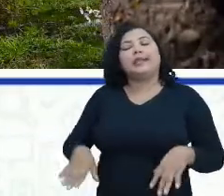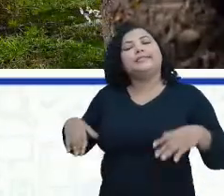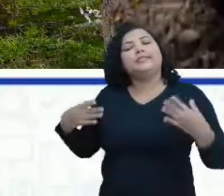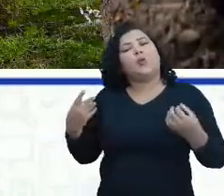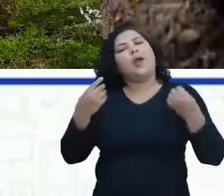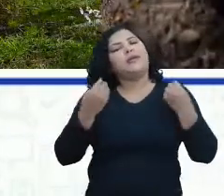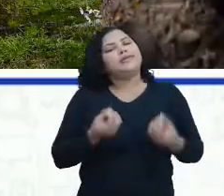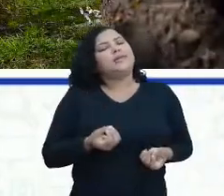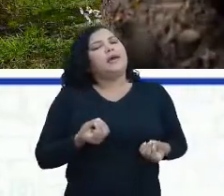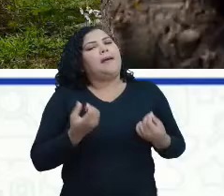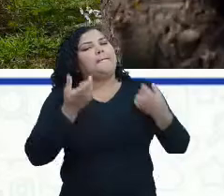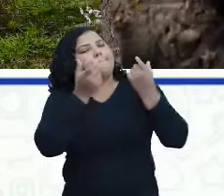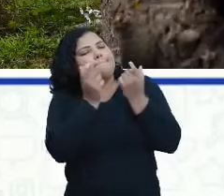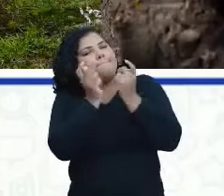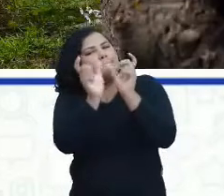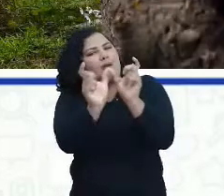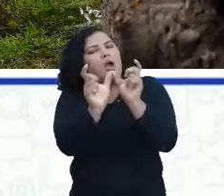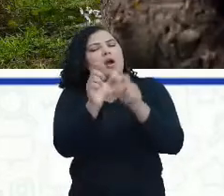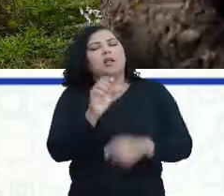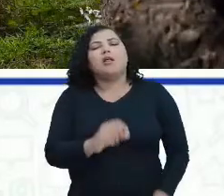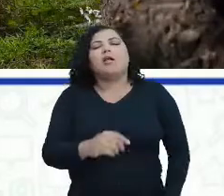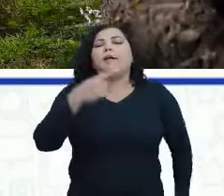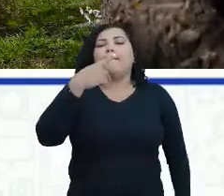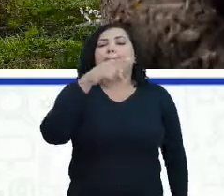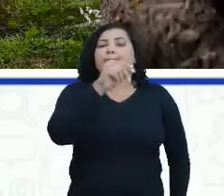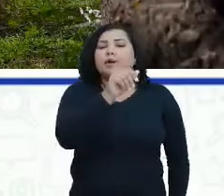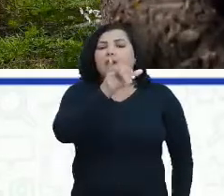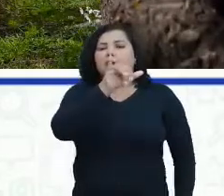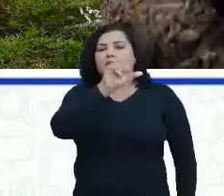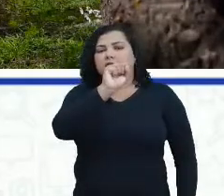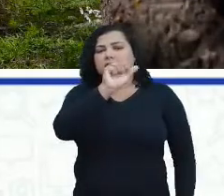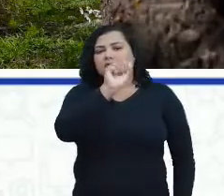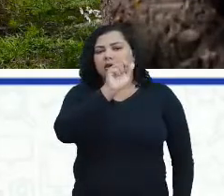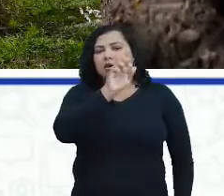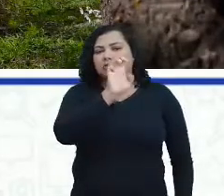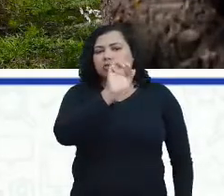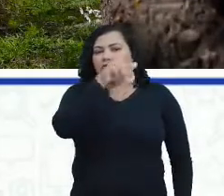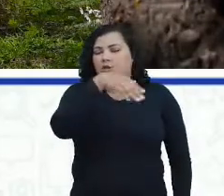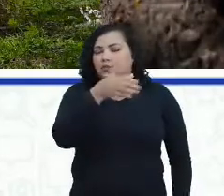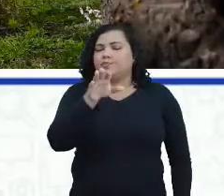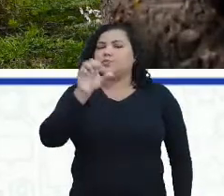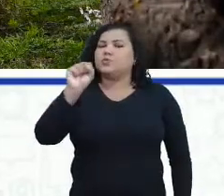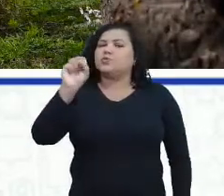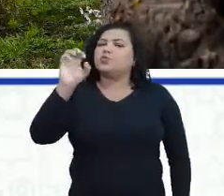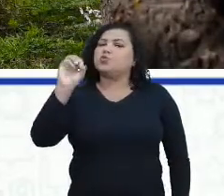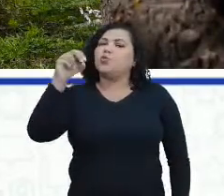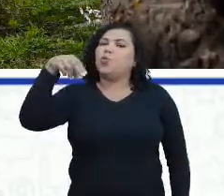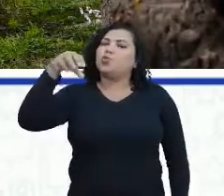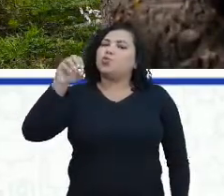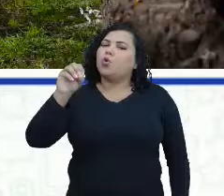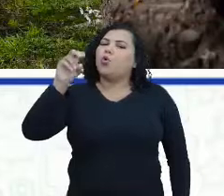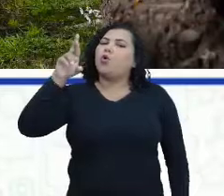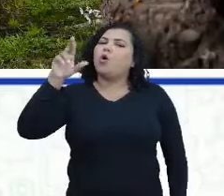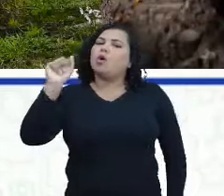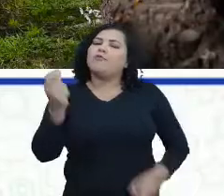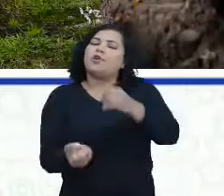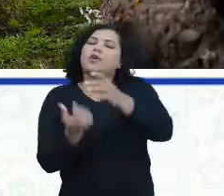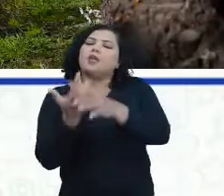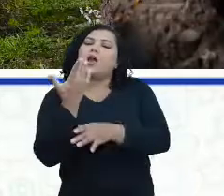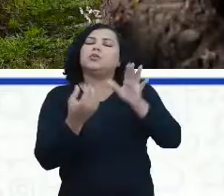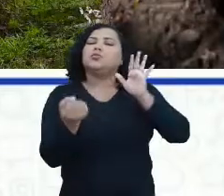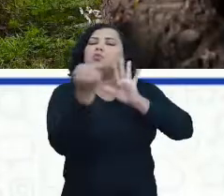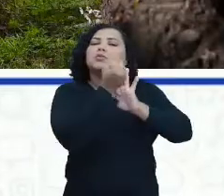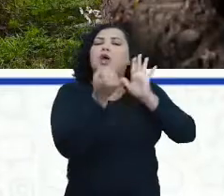expressão paisagem sonora surgiu no século XX, no final do século XX, a gente está no século XXI, né? E ela foi atribuída